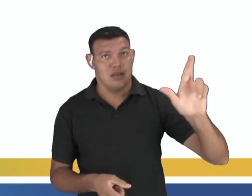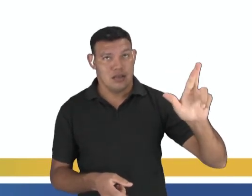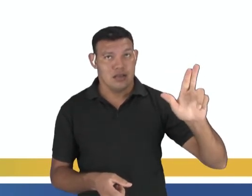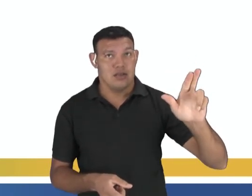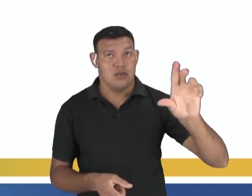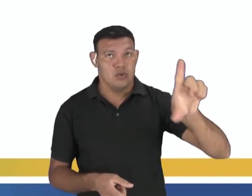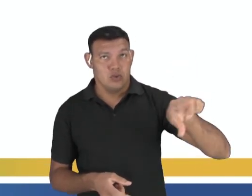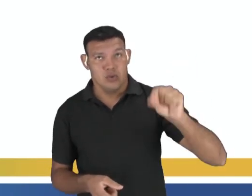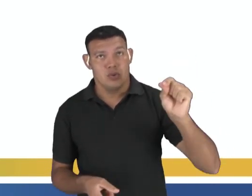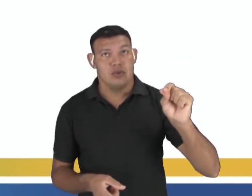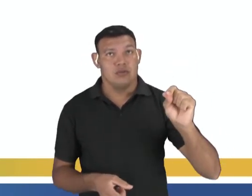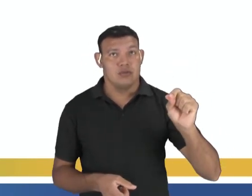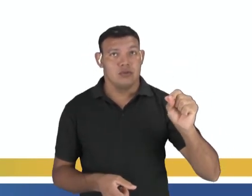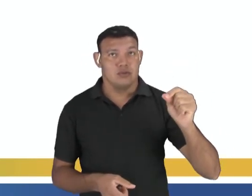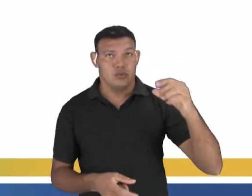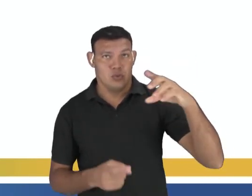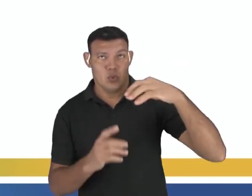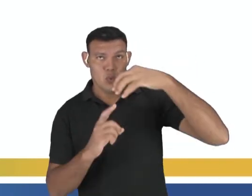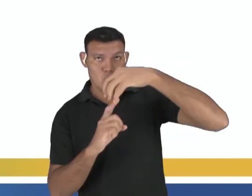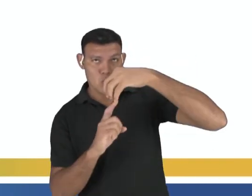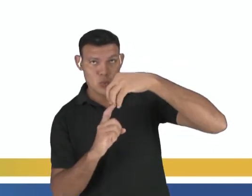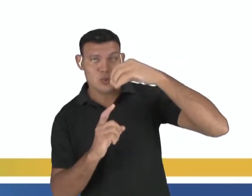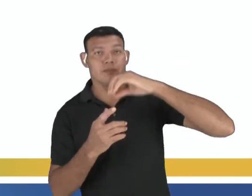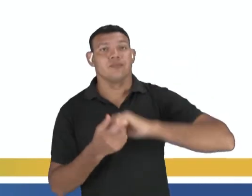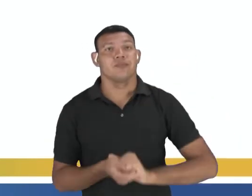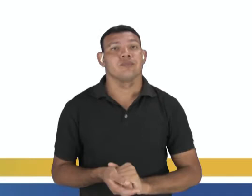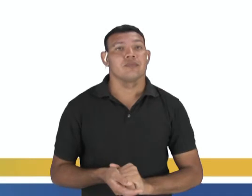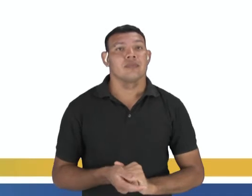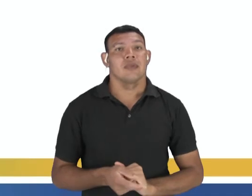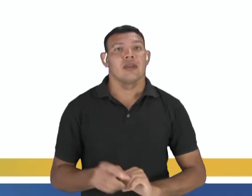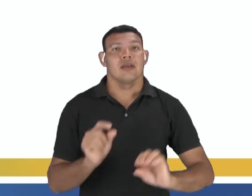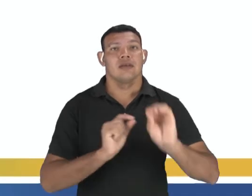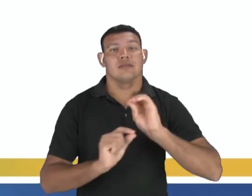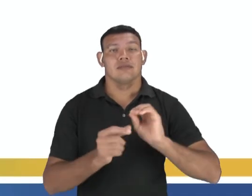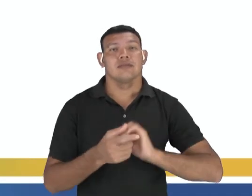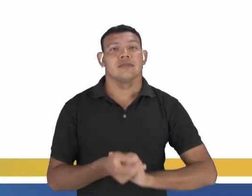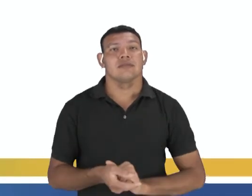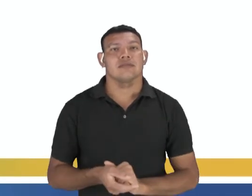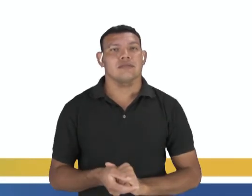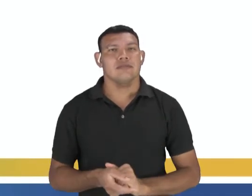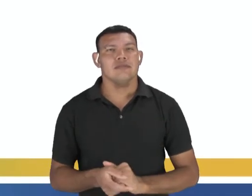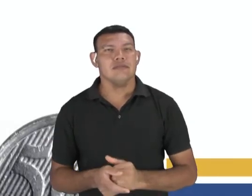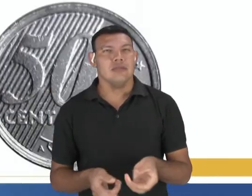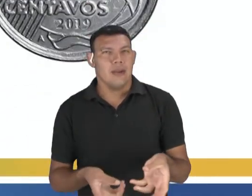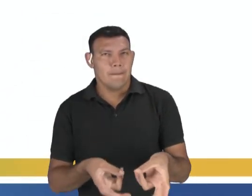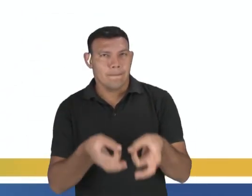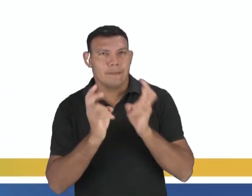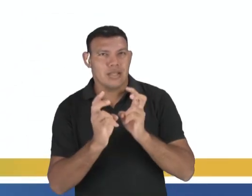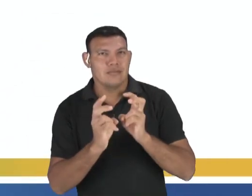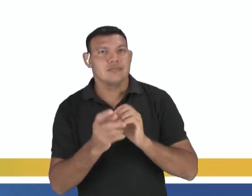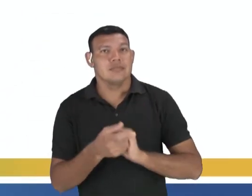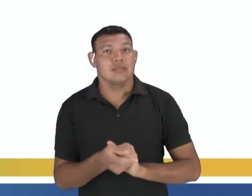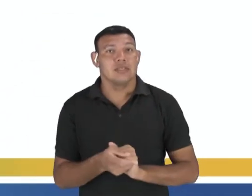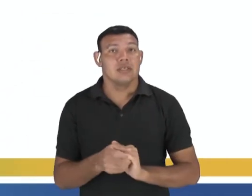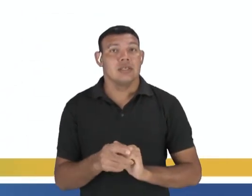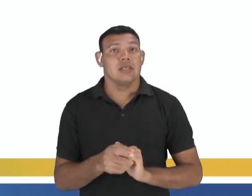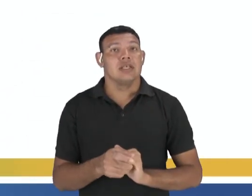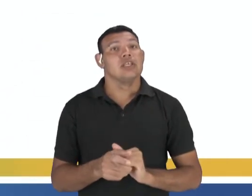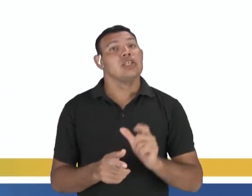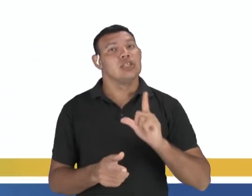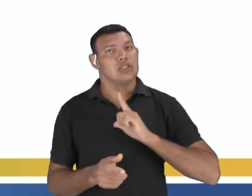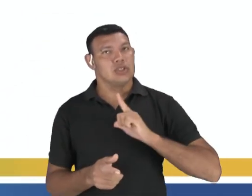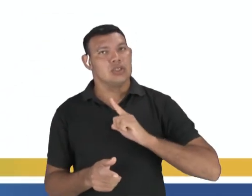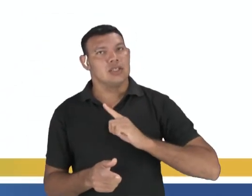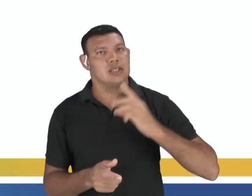coroa. A partir desse momento, qual a probabilidade de Cacau vencer a partida? Então repare que a Cacau ela está em